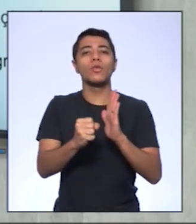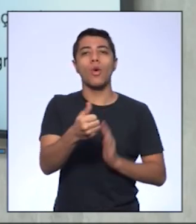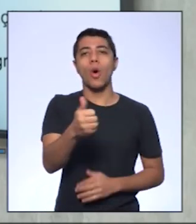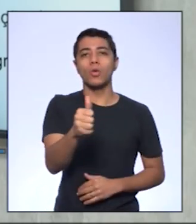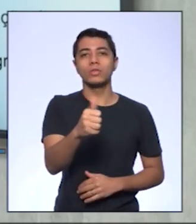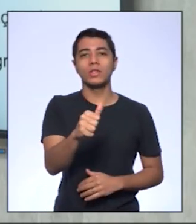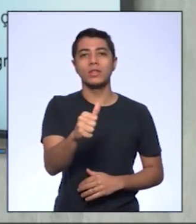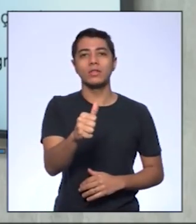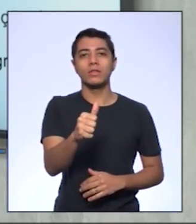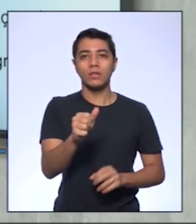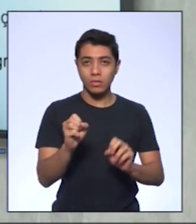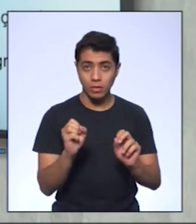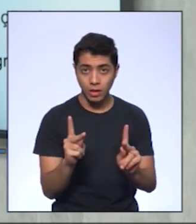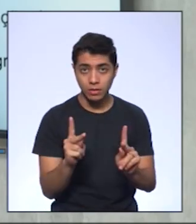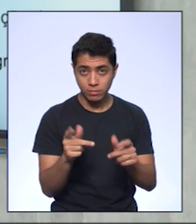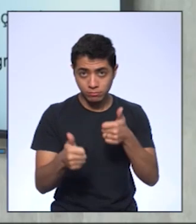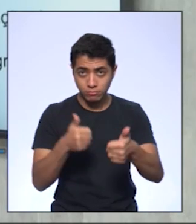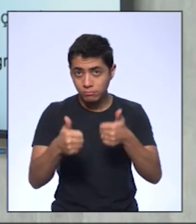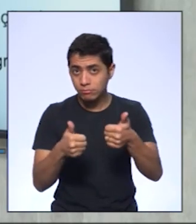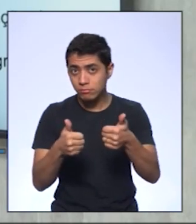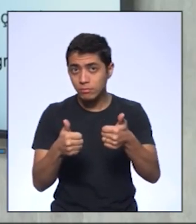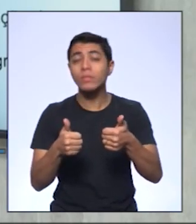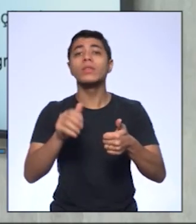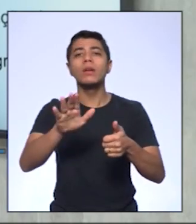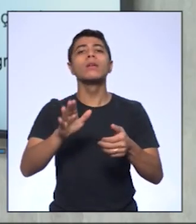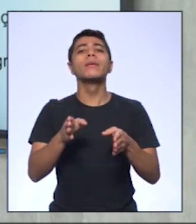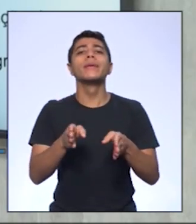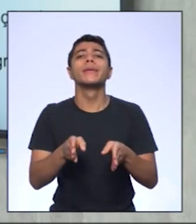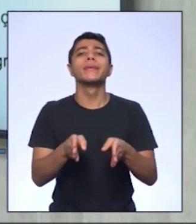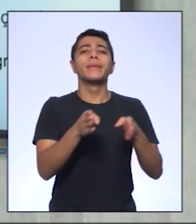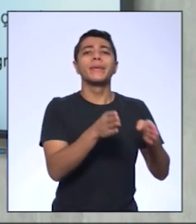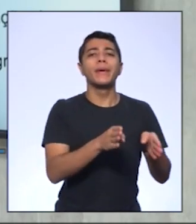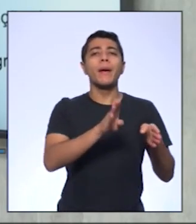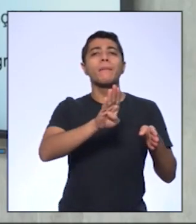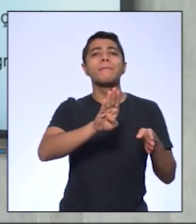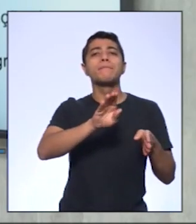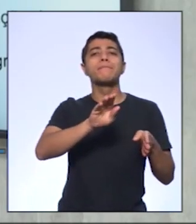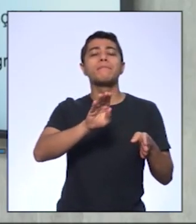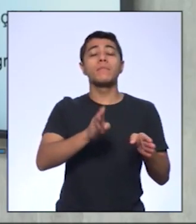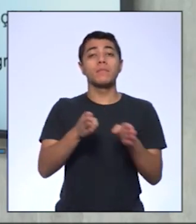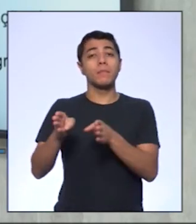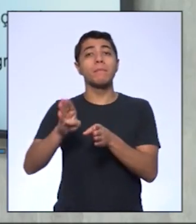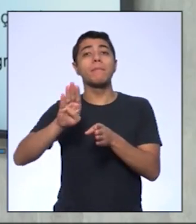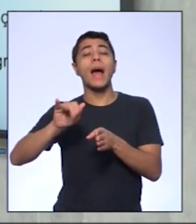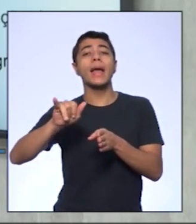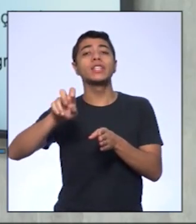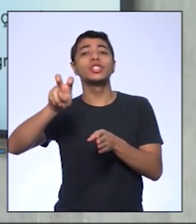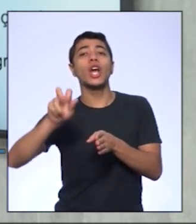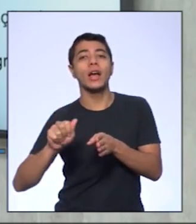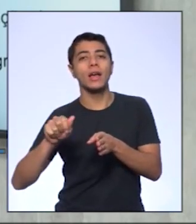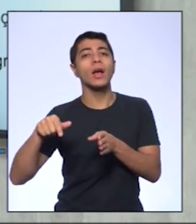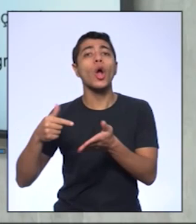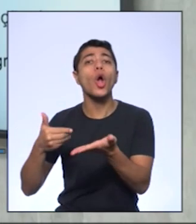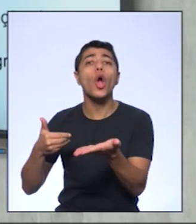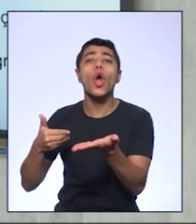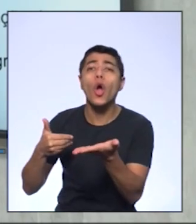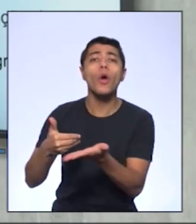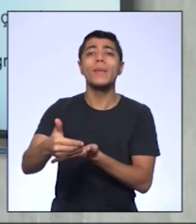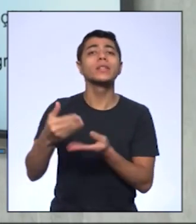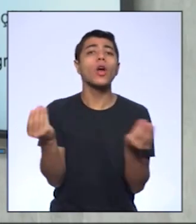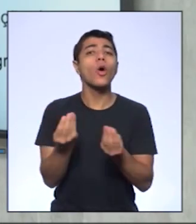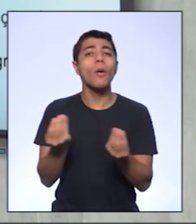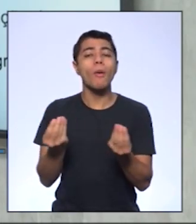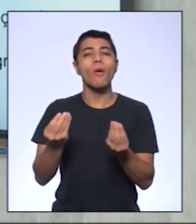Galera, a Baixa Idade Média eu poderia te falar que começa com as cruzadas. Porque as cruzadas, que era um movimento de expandir o feudalismo, de fazer com que